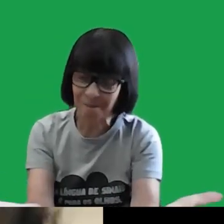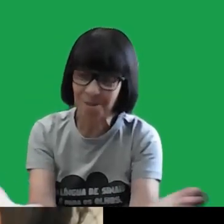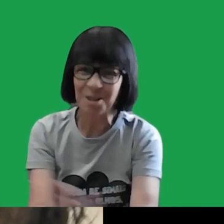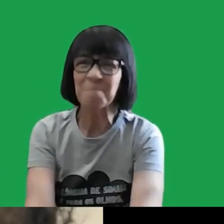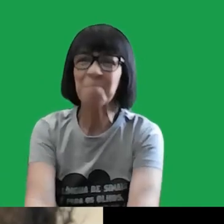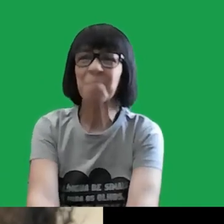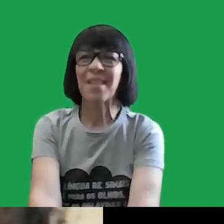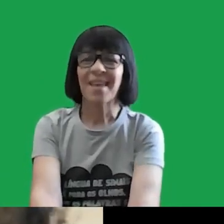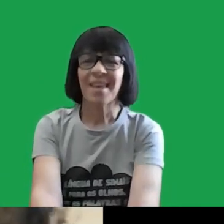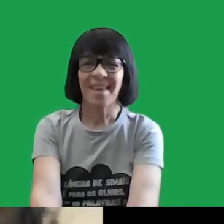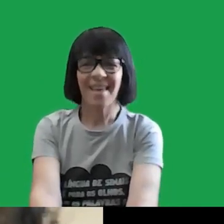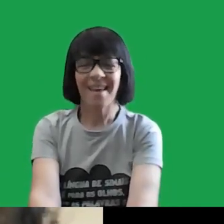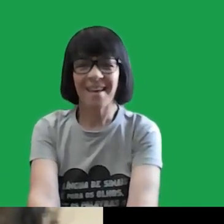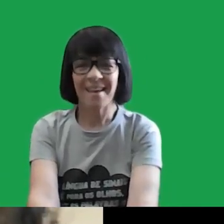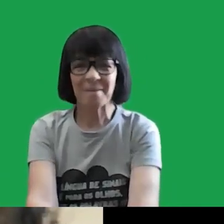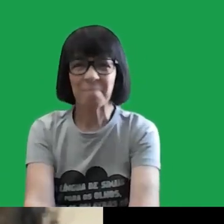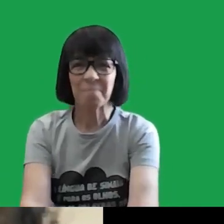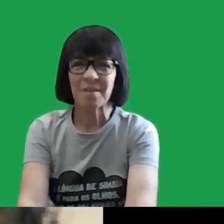a Oi? Cláudia.